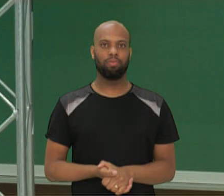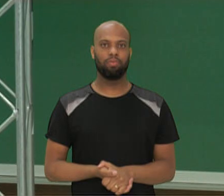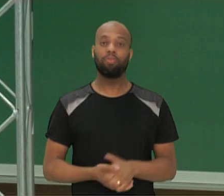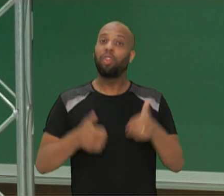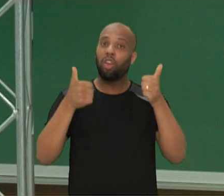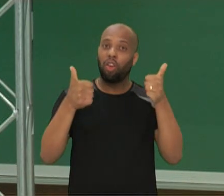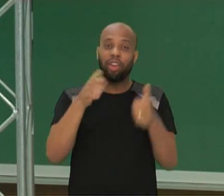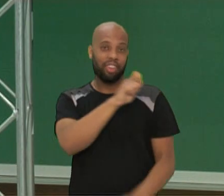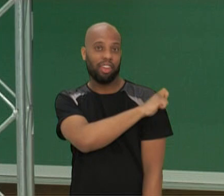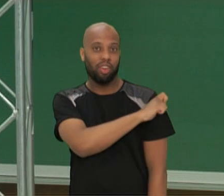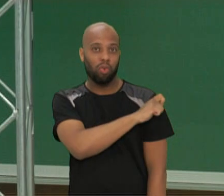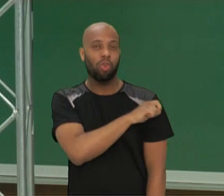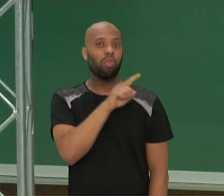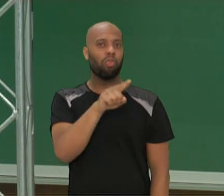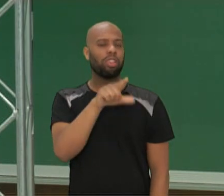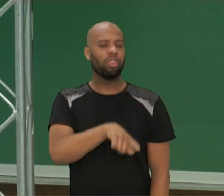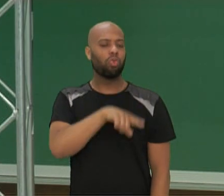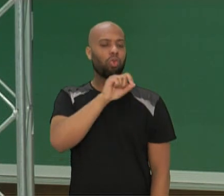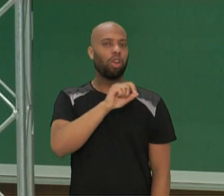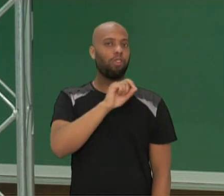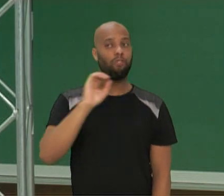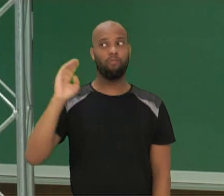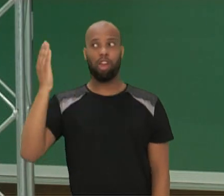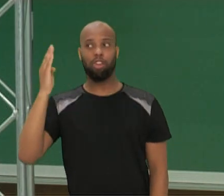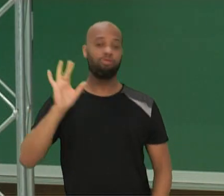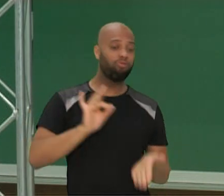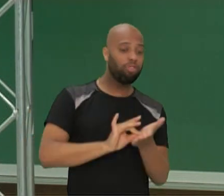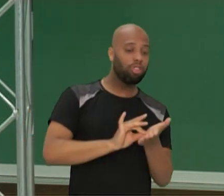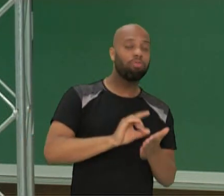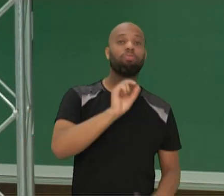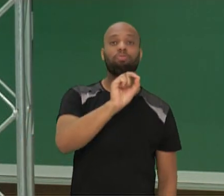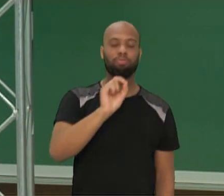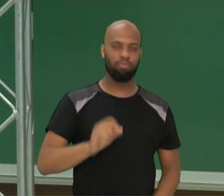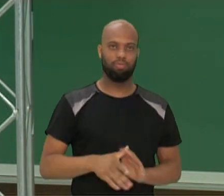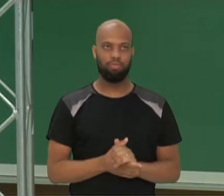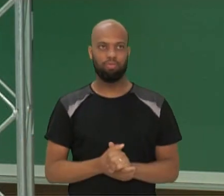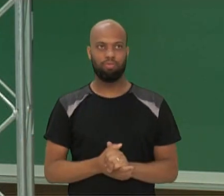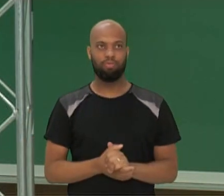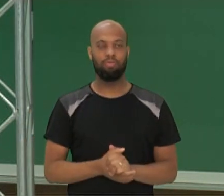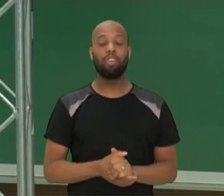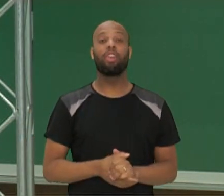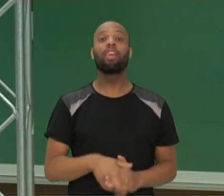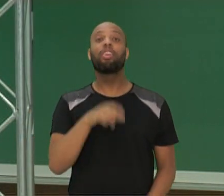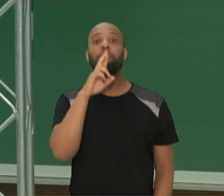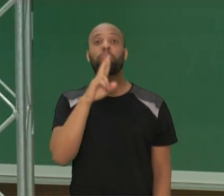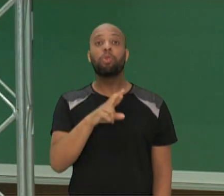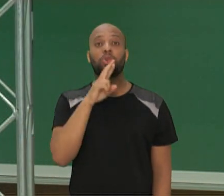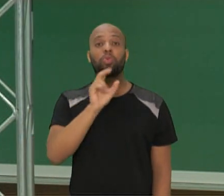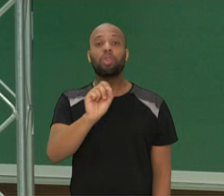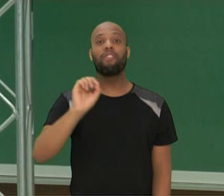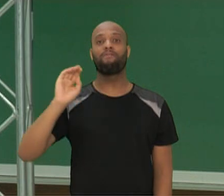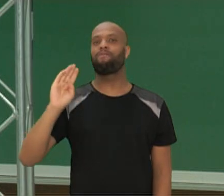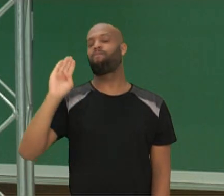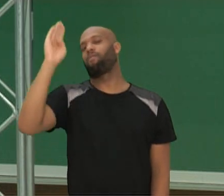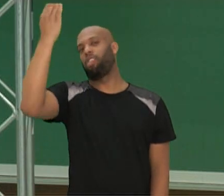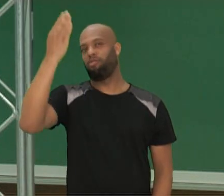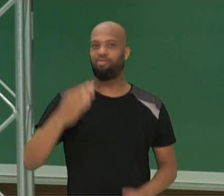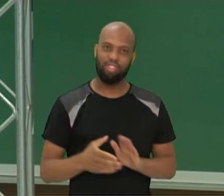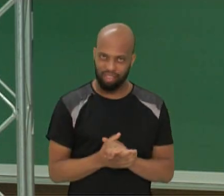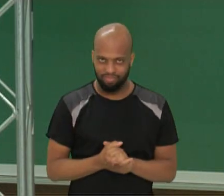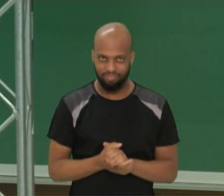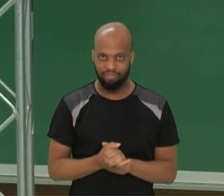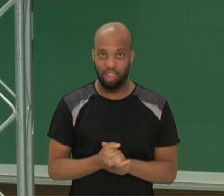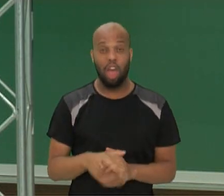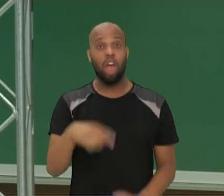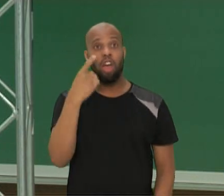Muito bem, estudante. Você marcou falso ou verdadeiro? Vamos ver. A resposta é falsa, tá?